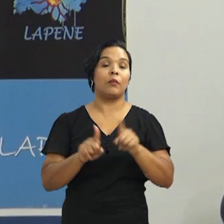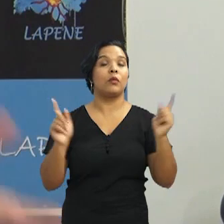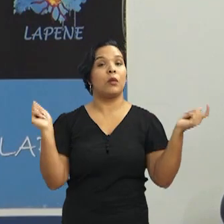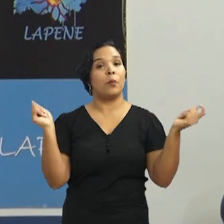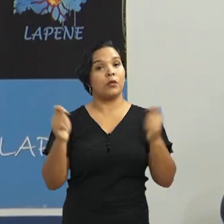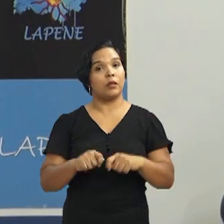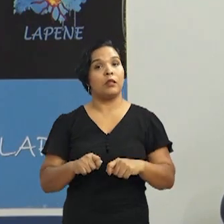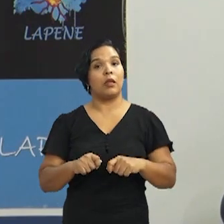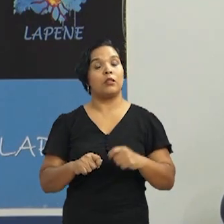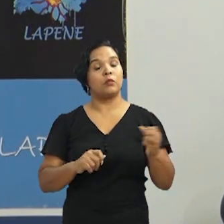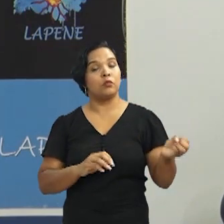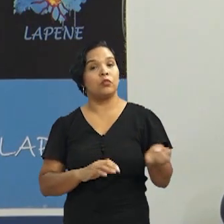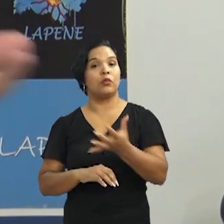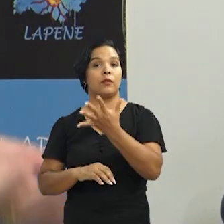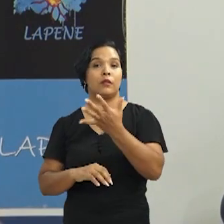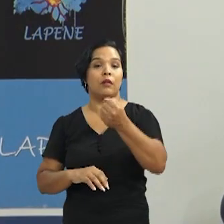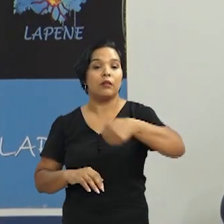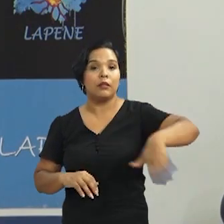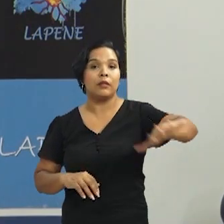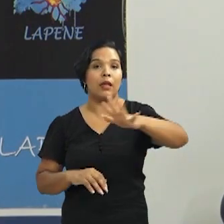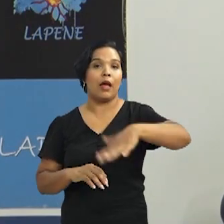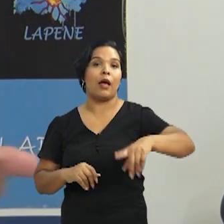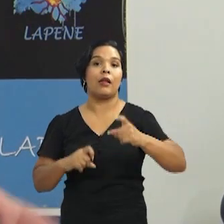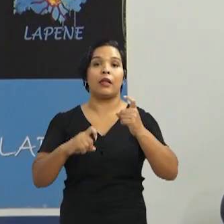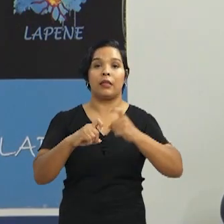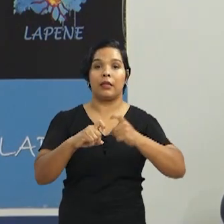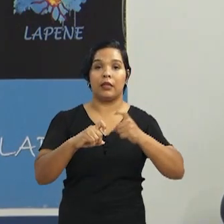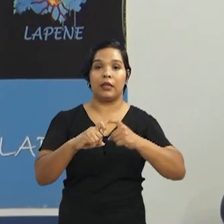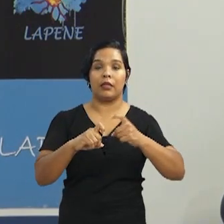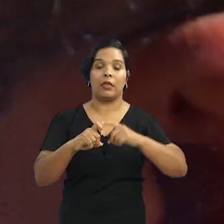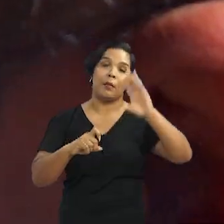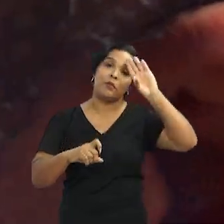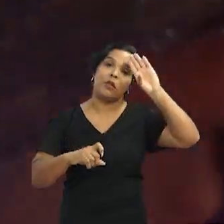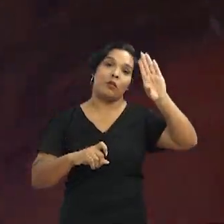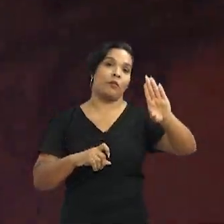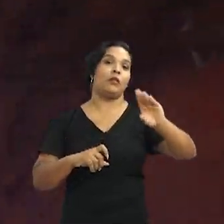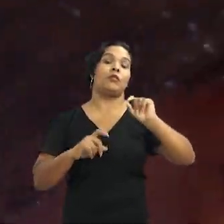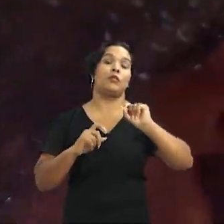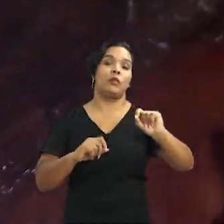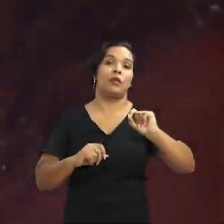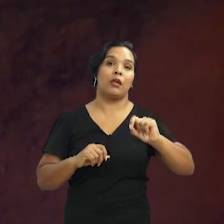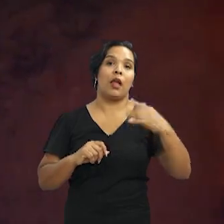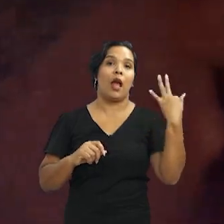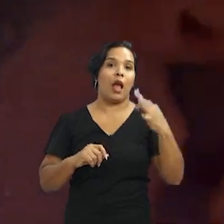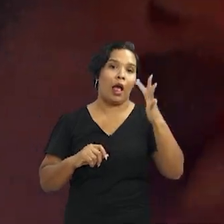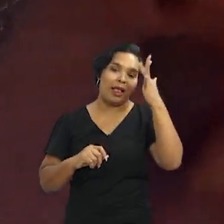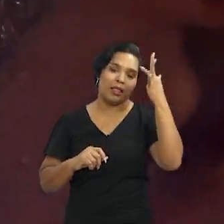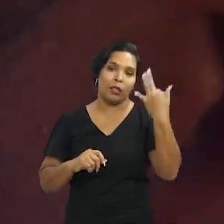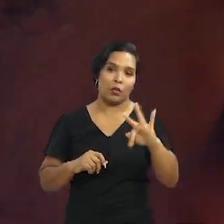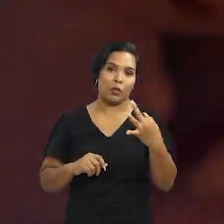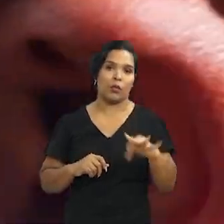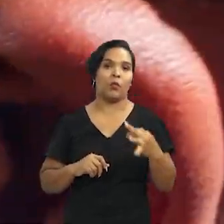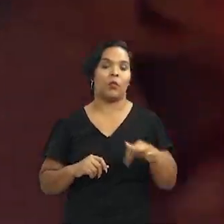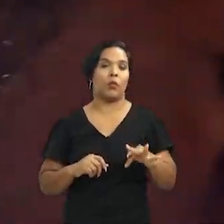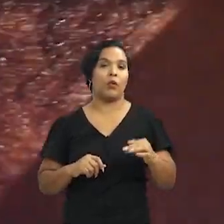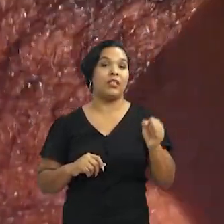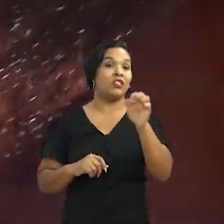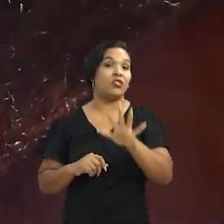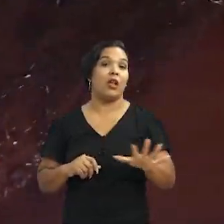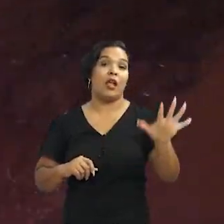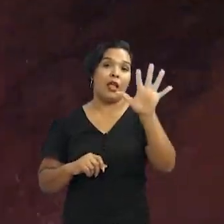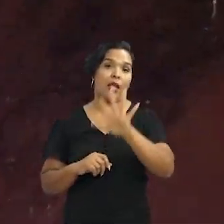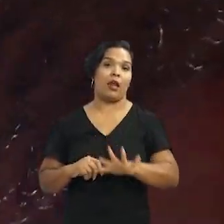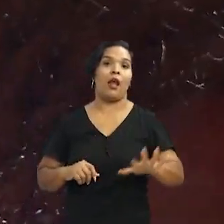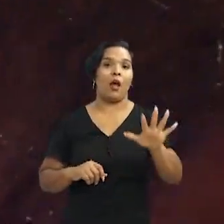falar de uma grande possibilidade de uma inovação na área clínica, principalmente quando a gente considera que a dor de